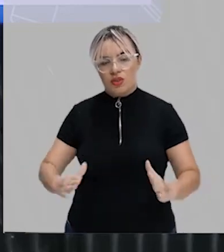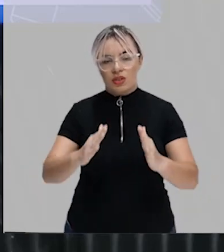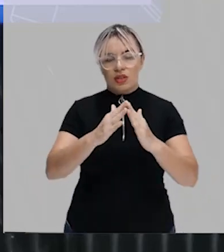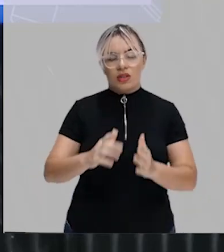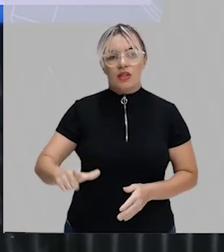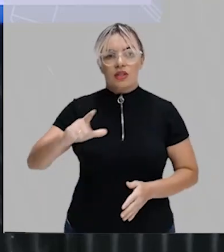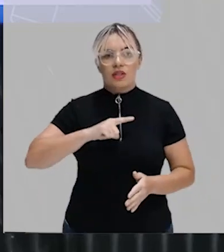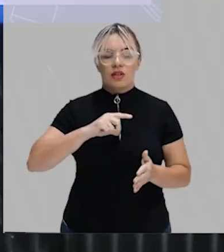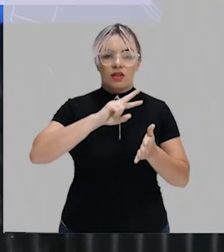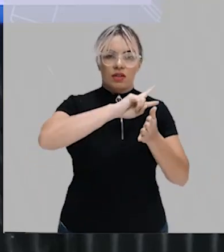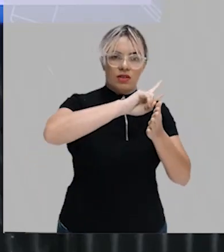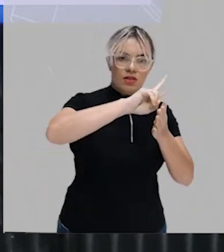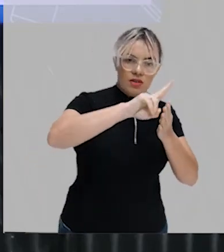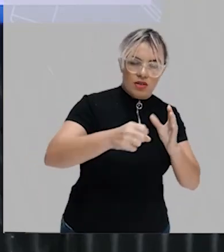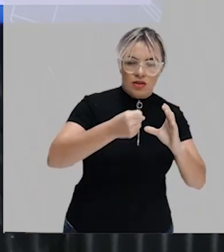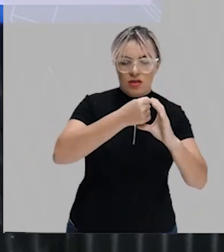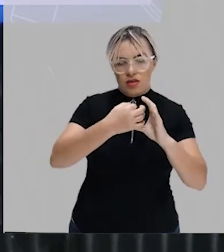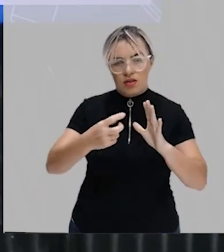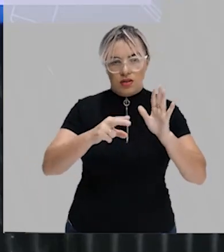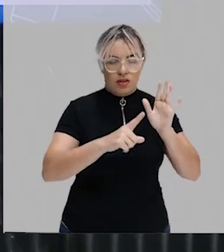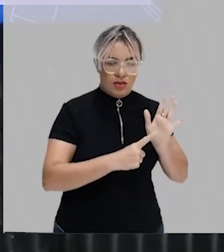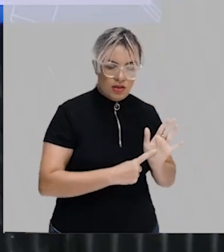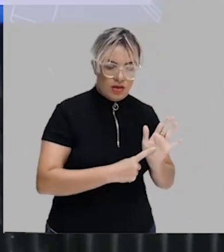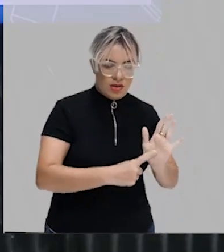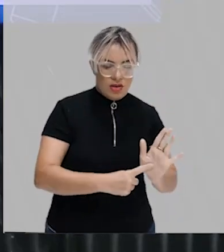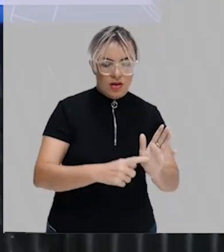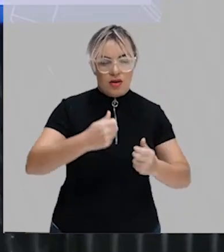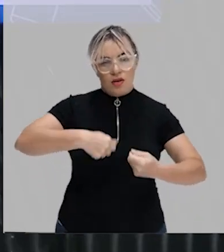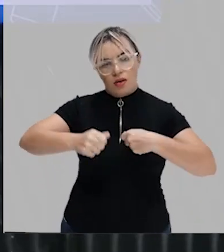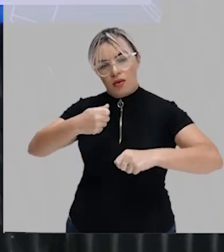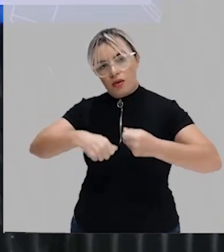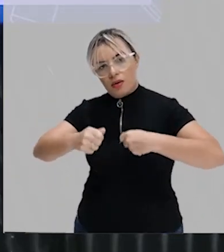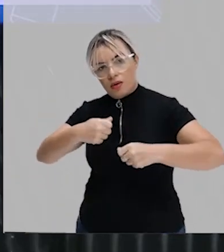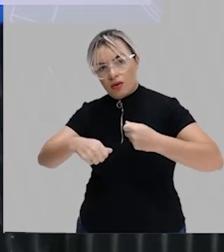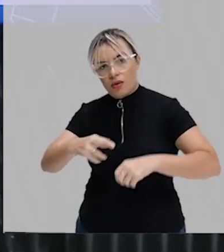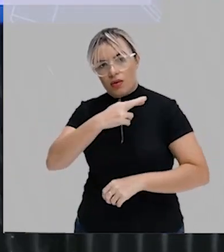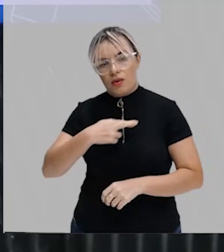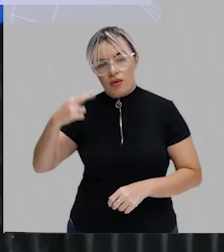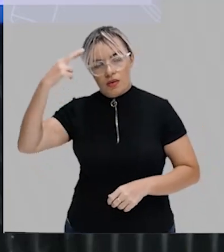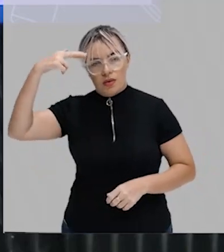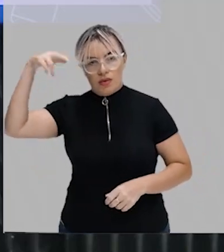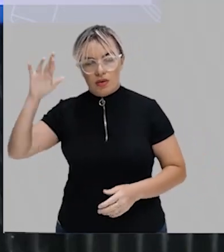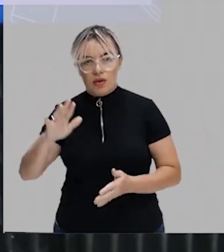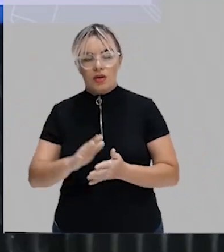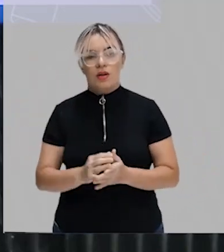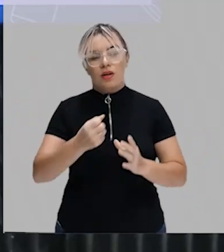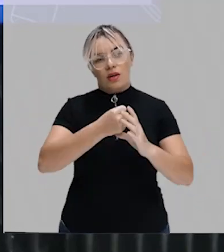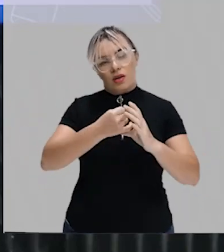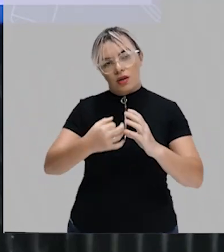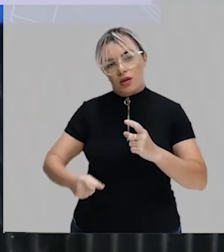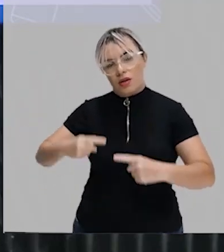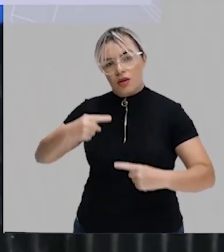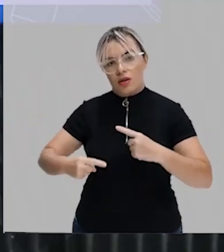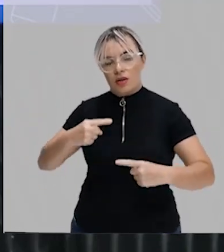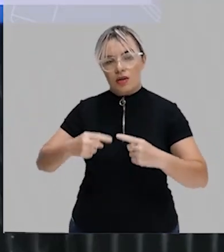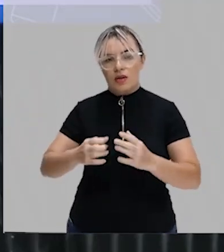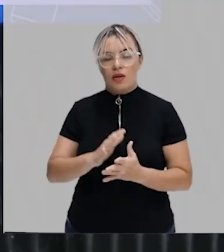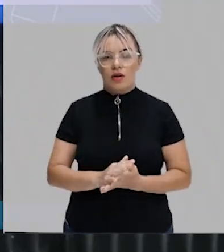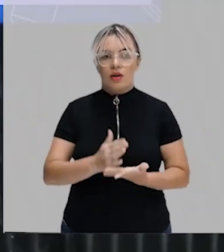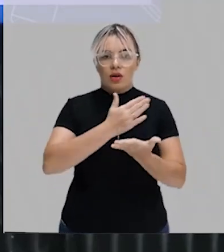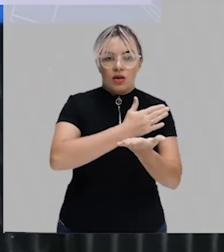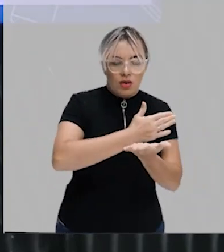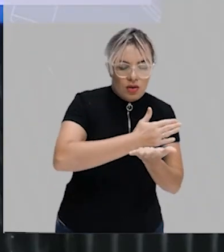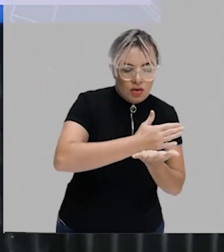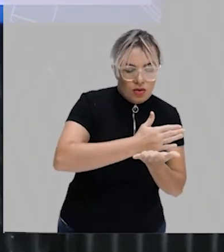elementos que mostram no aspecto econômico, no aspecto religioso, no aspecto político, os primórdios